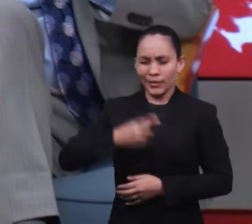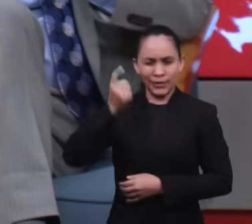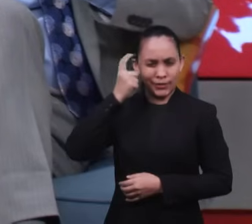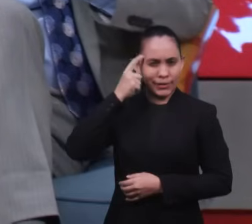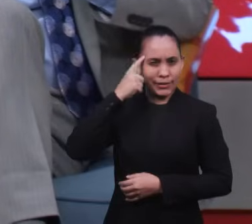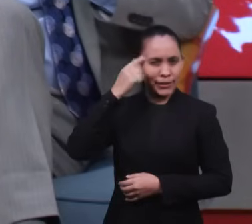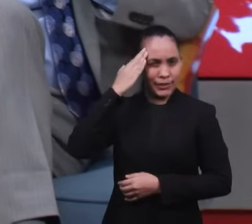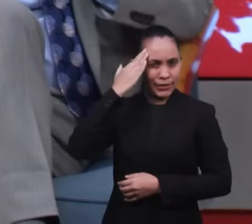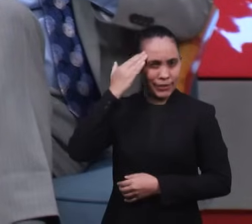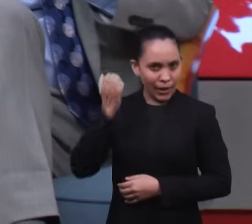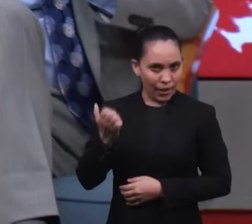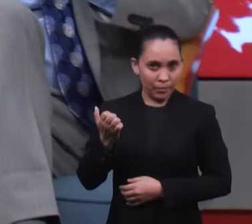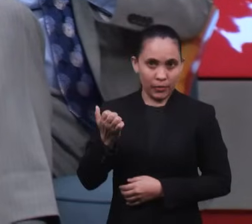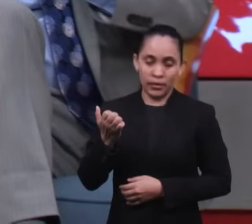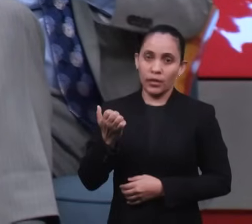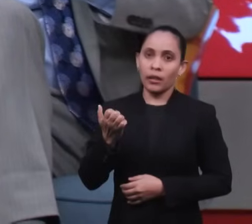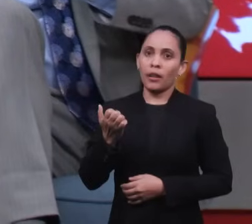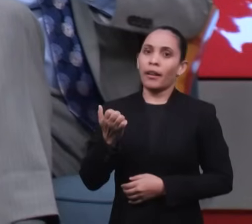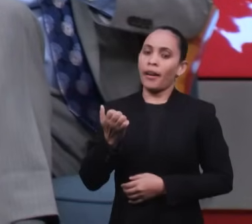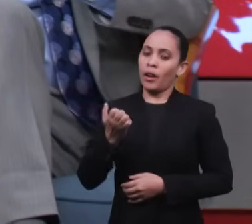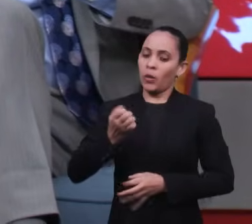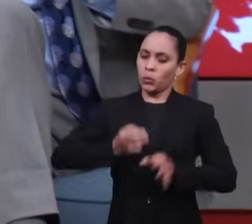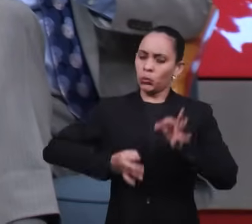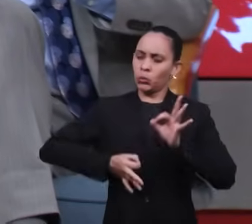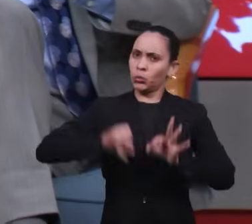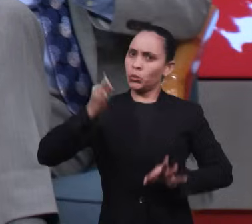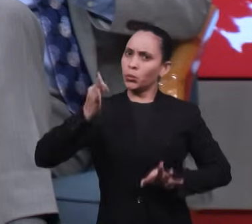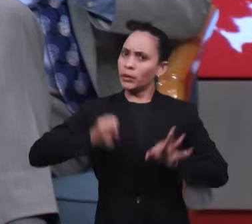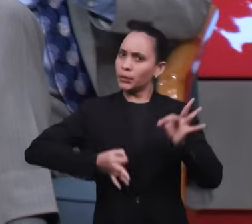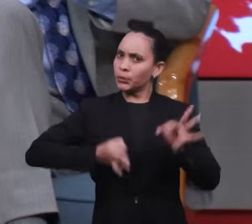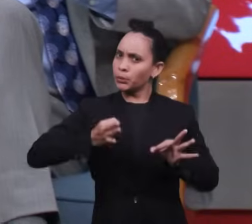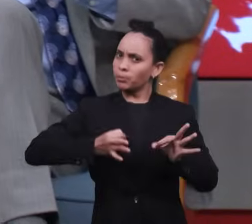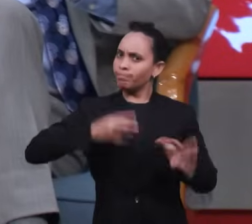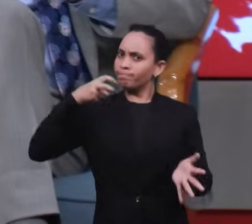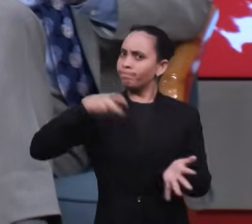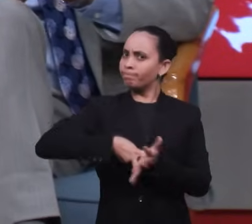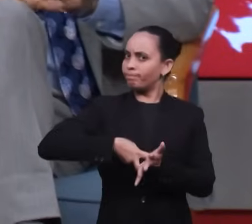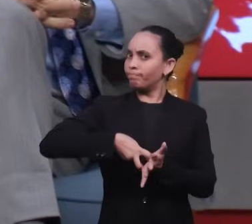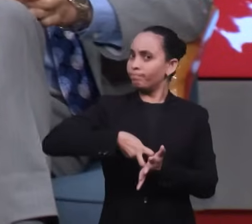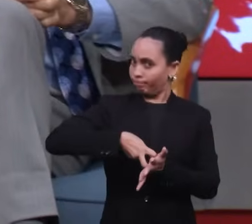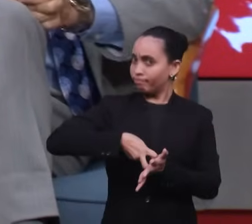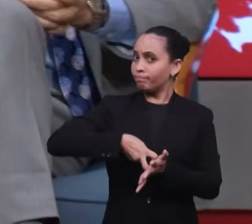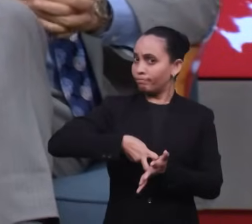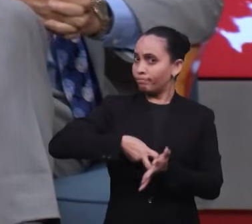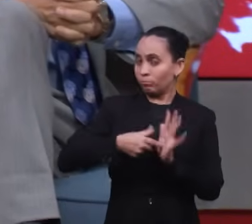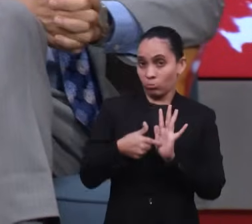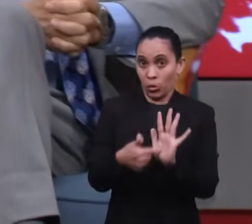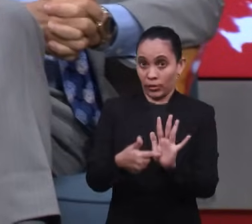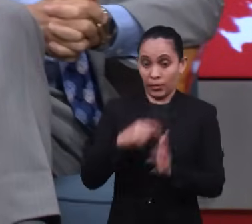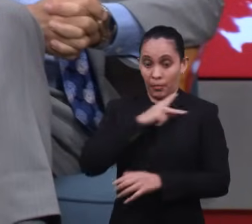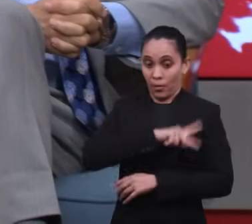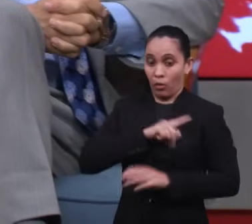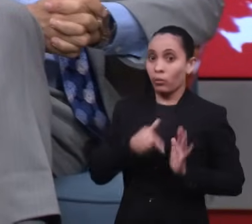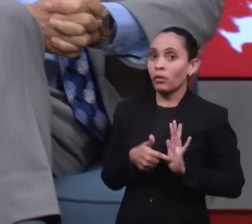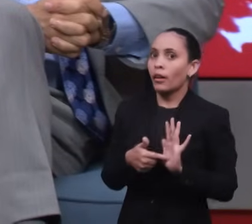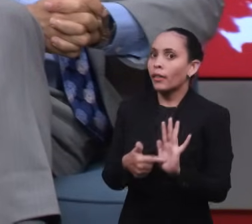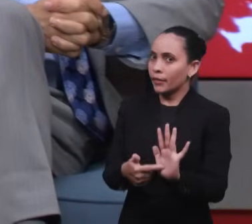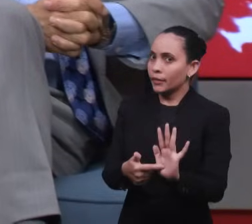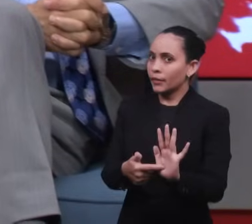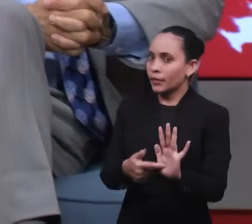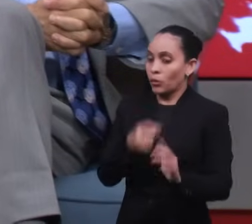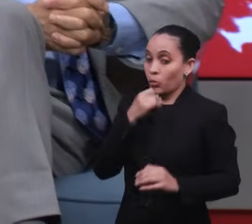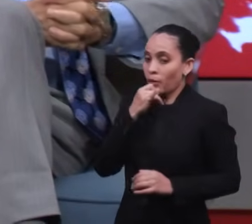bebe indignamente, come e bebe juízo para si. Por que Paulo diz